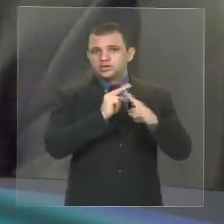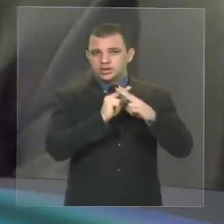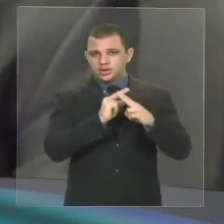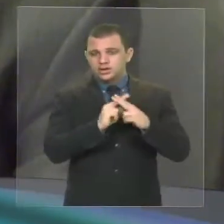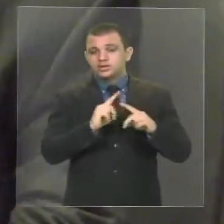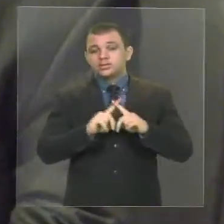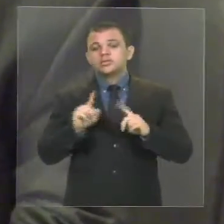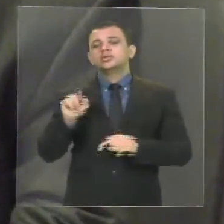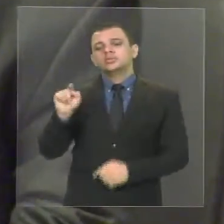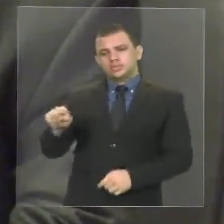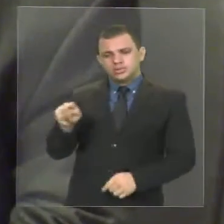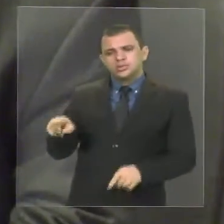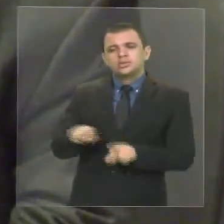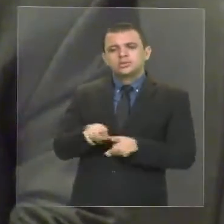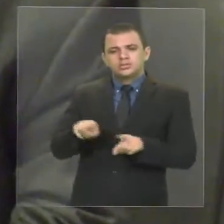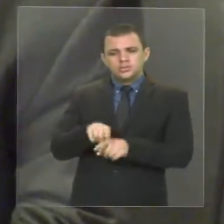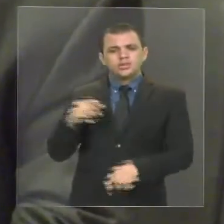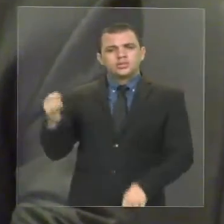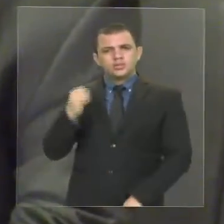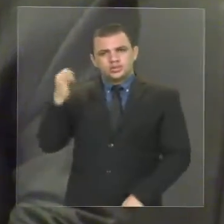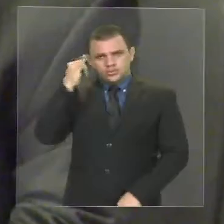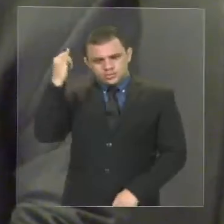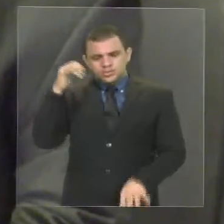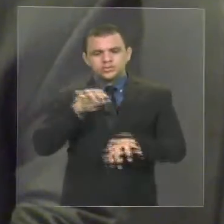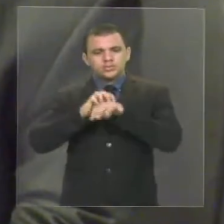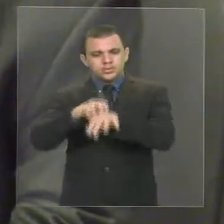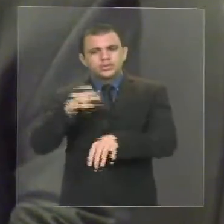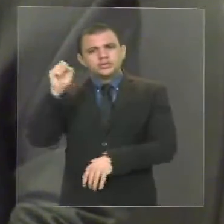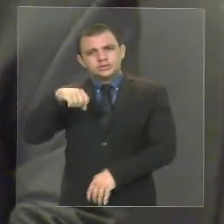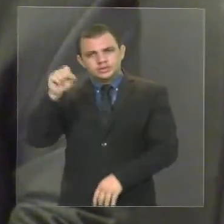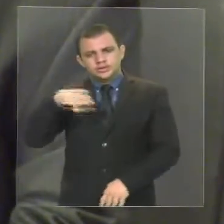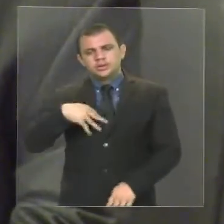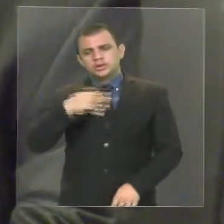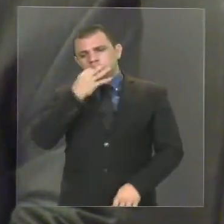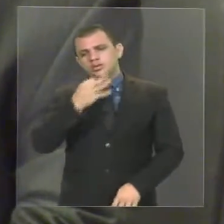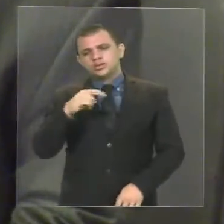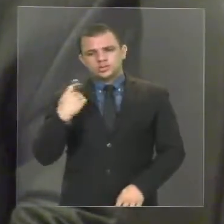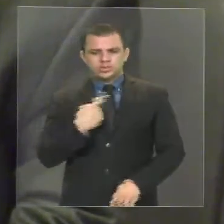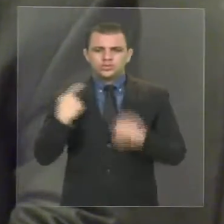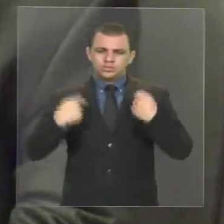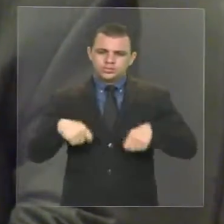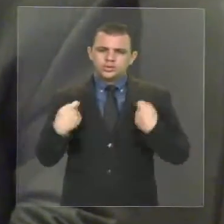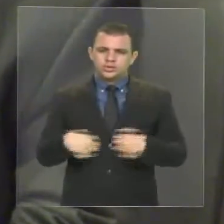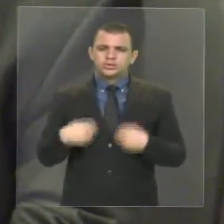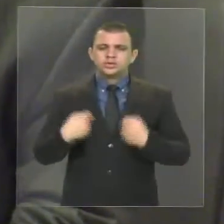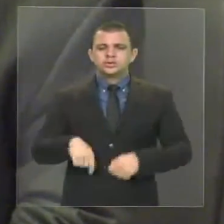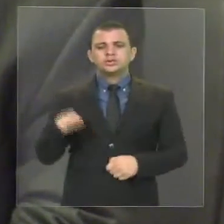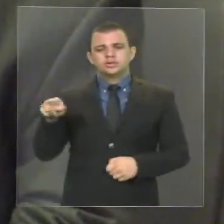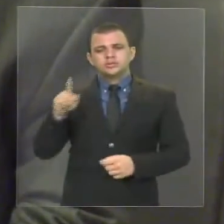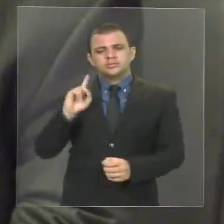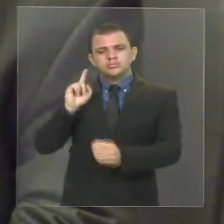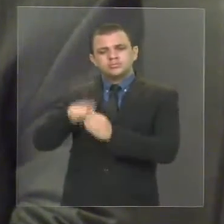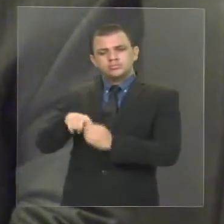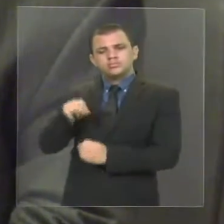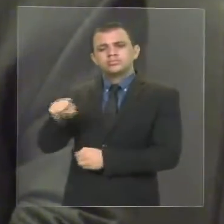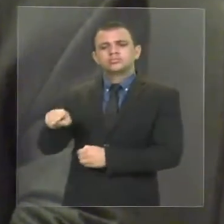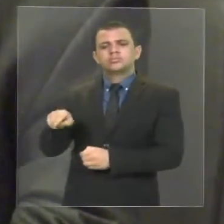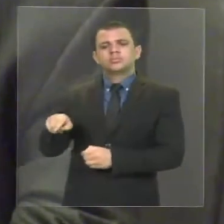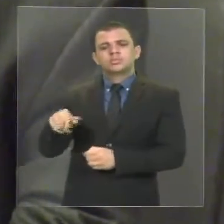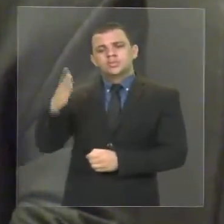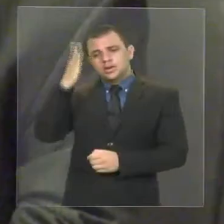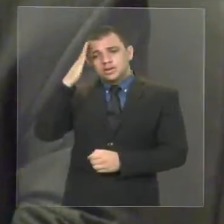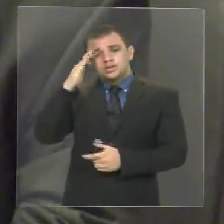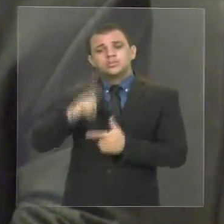outro projeto importante de mobilidade. Me coloco aqui à disposição, inclusive, para que a gente possa resgatar este projeto e saber realmente qual